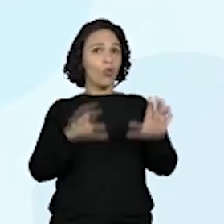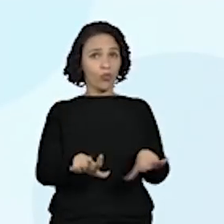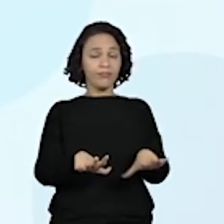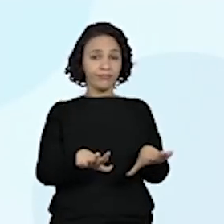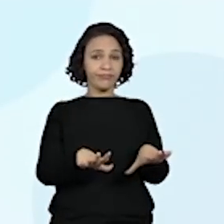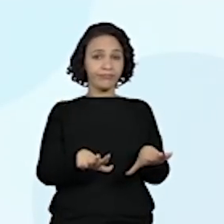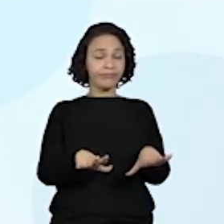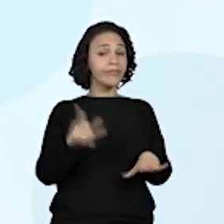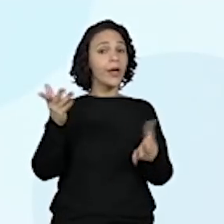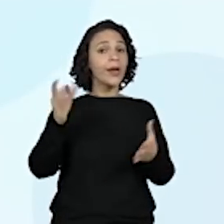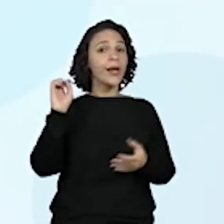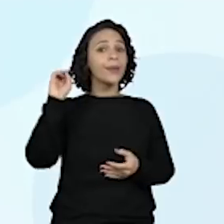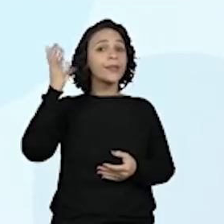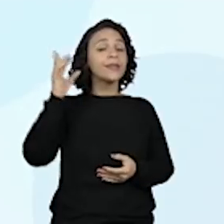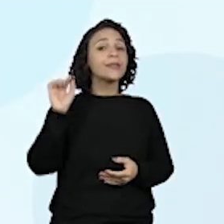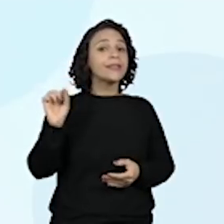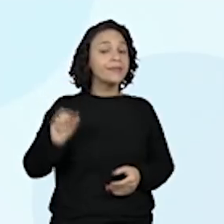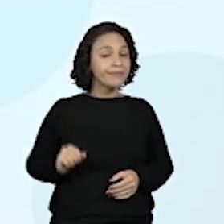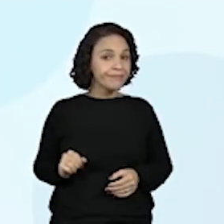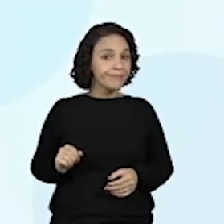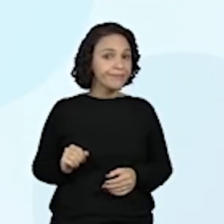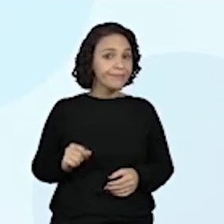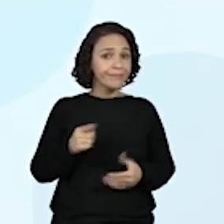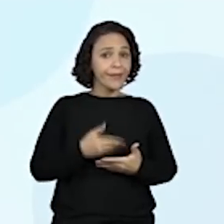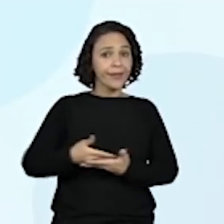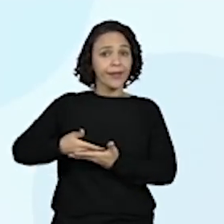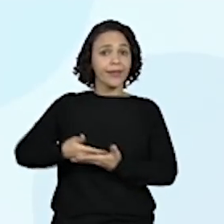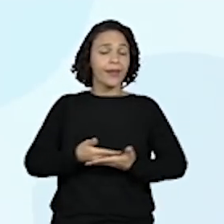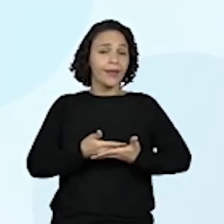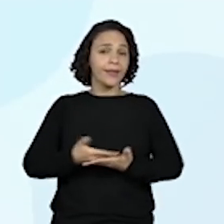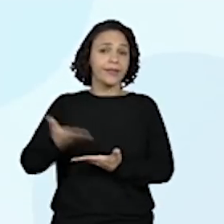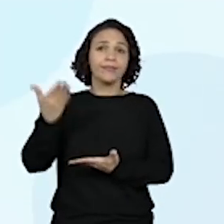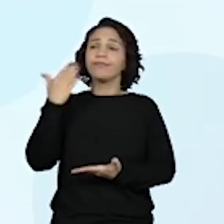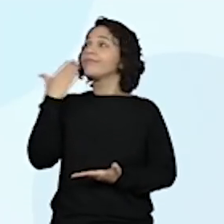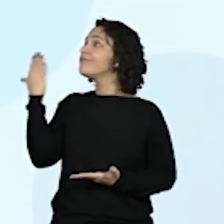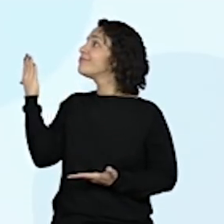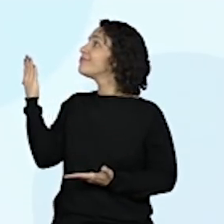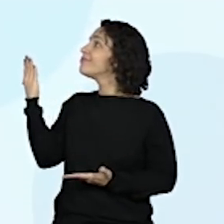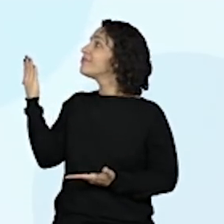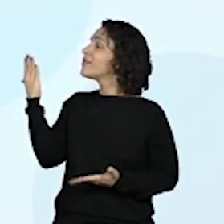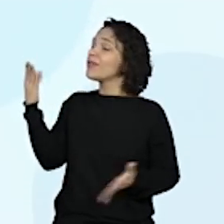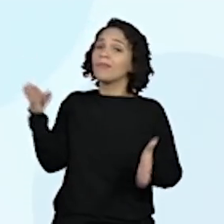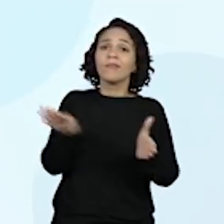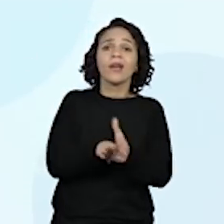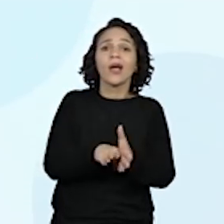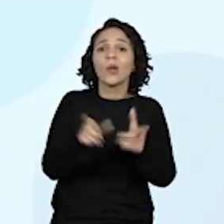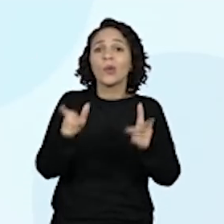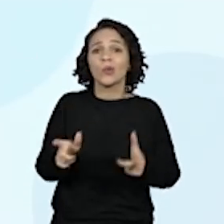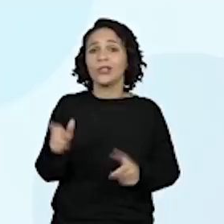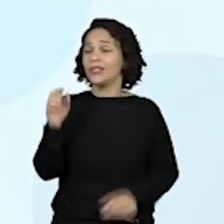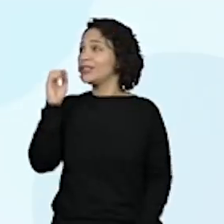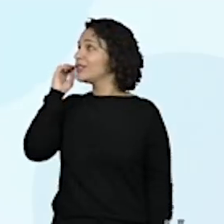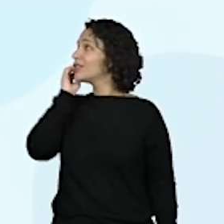que vai acontecer com esse bebê? Onde será que esse bebê vai parar?